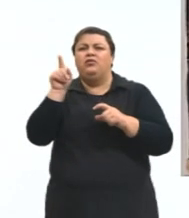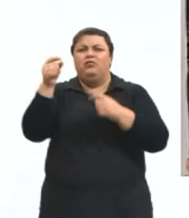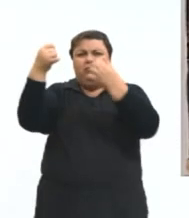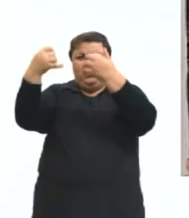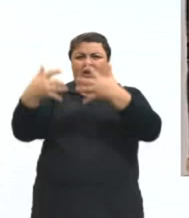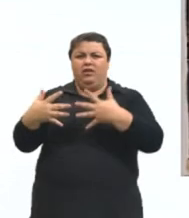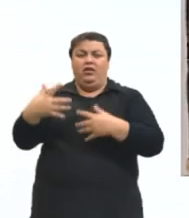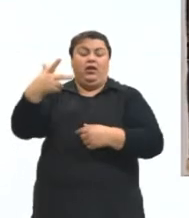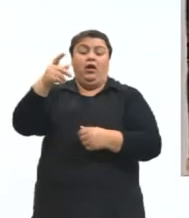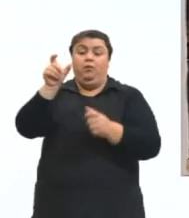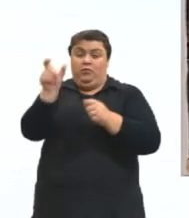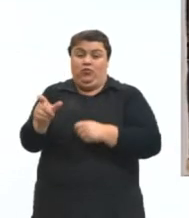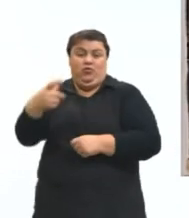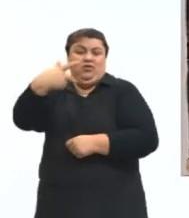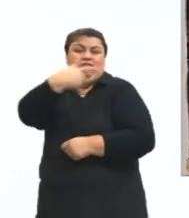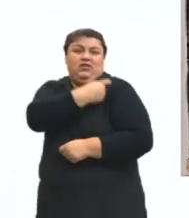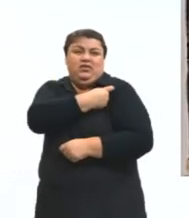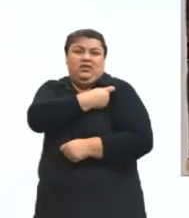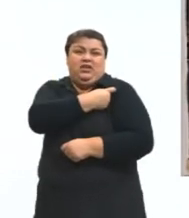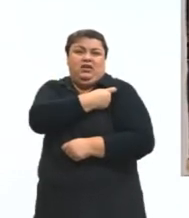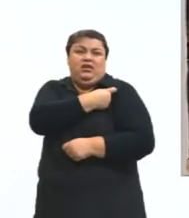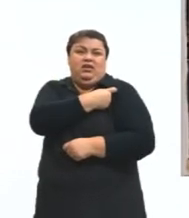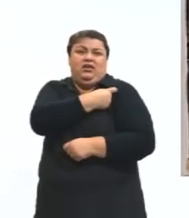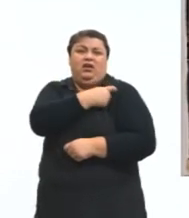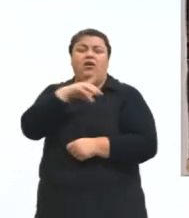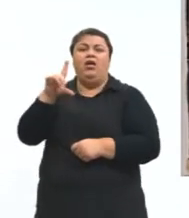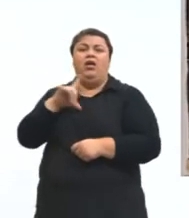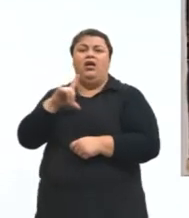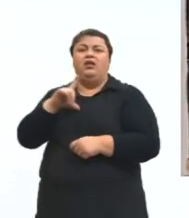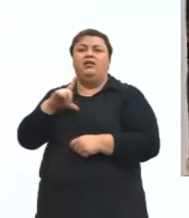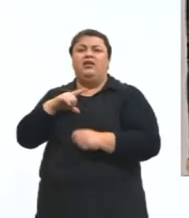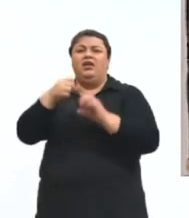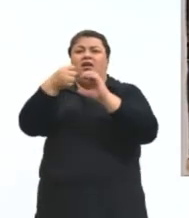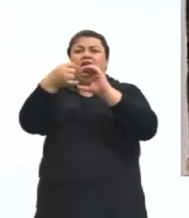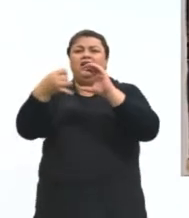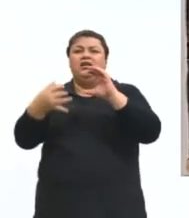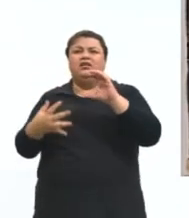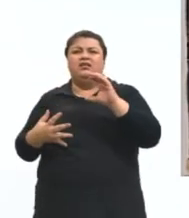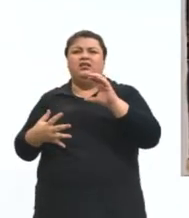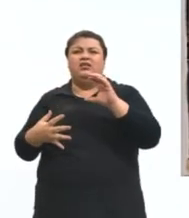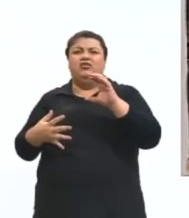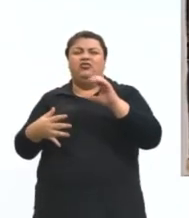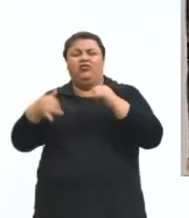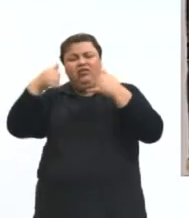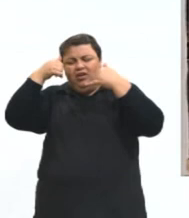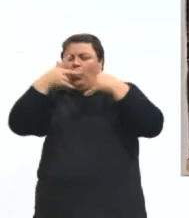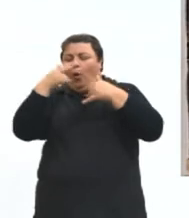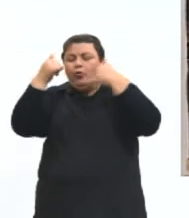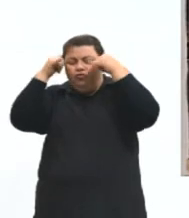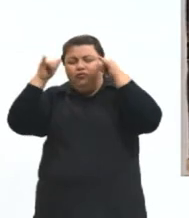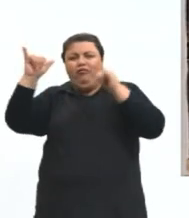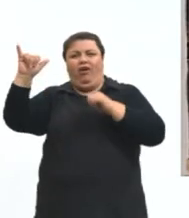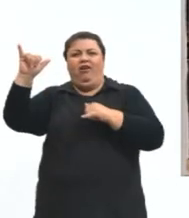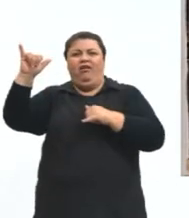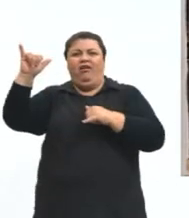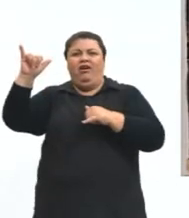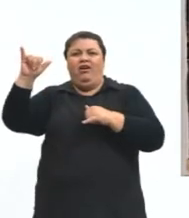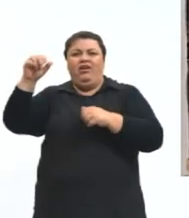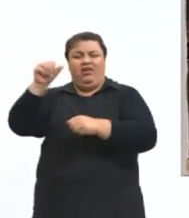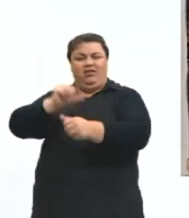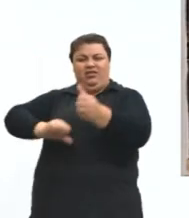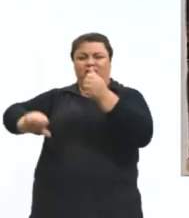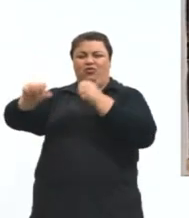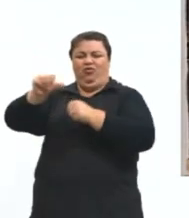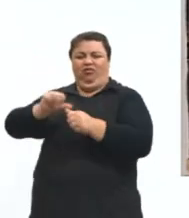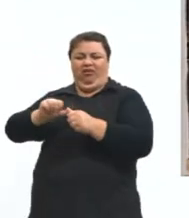se vacinasse ia ter características bovinas de vaca, ia se transformar